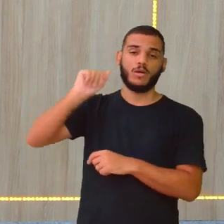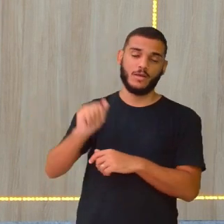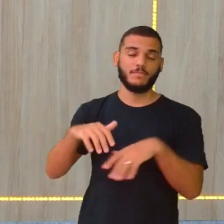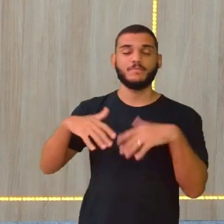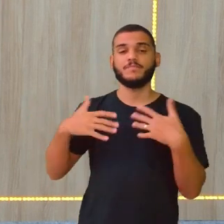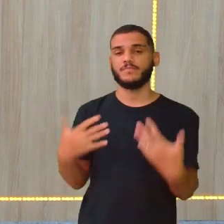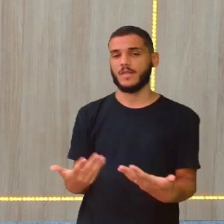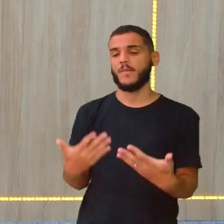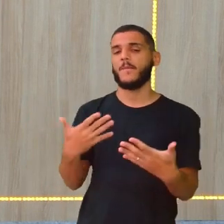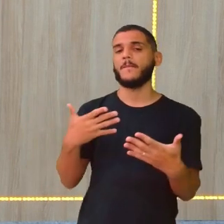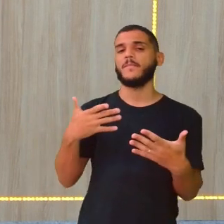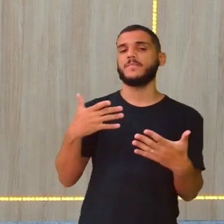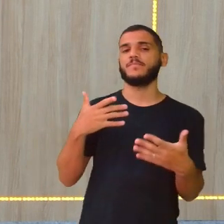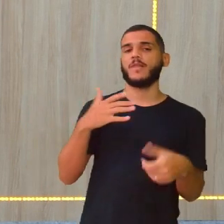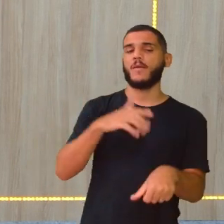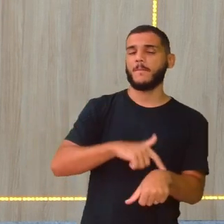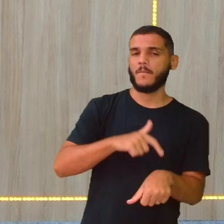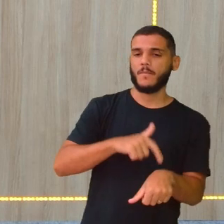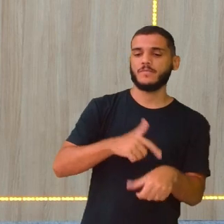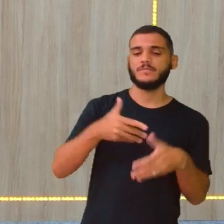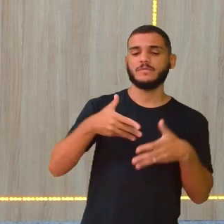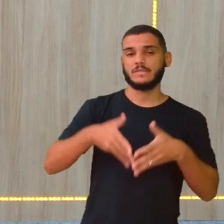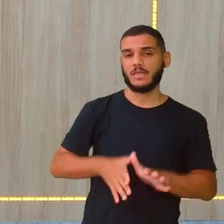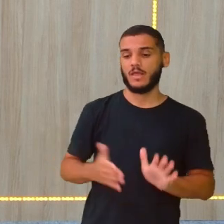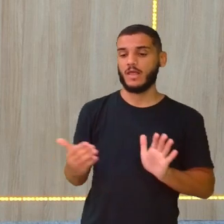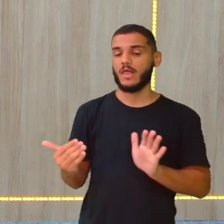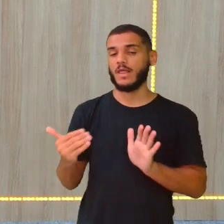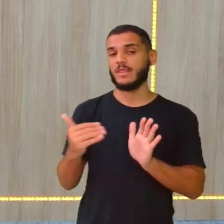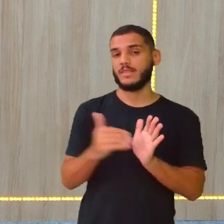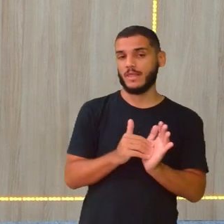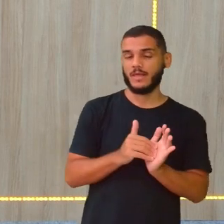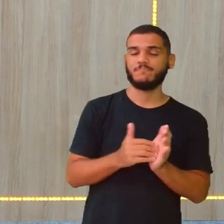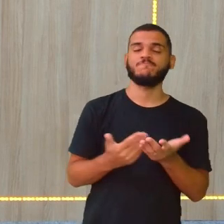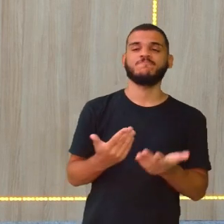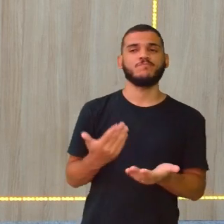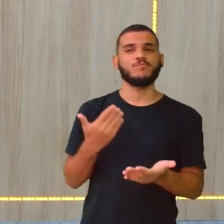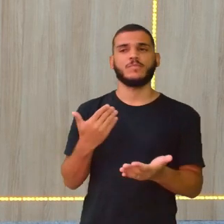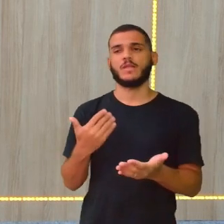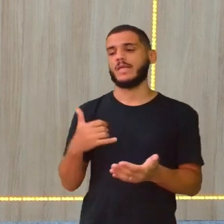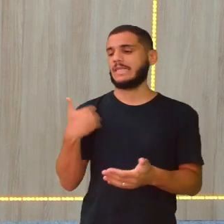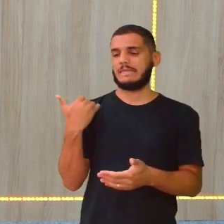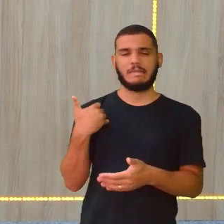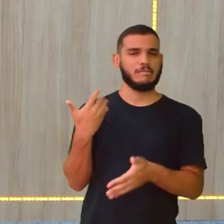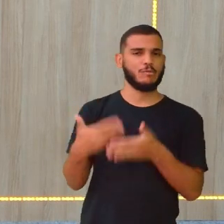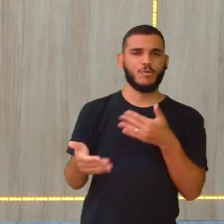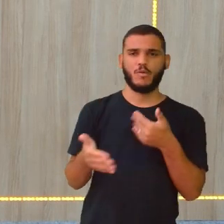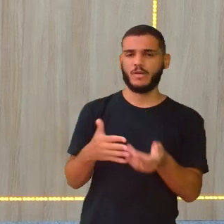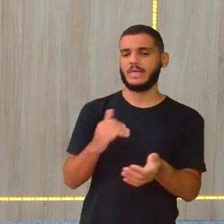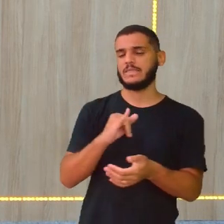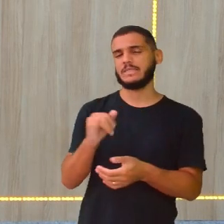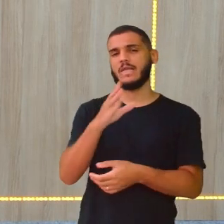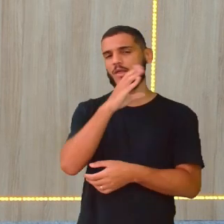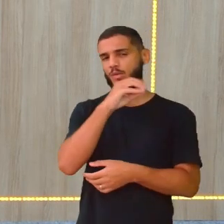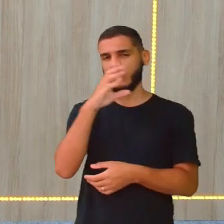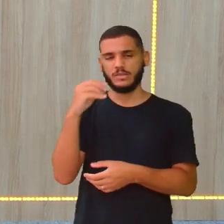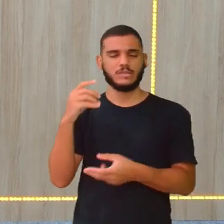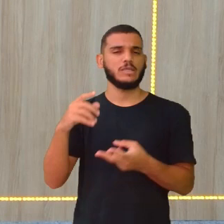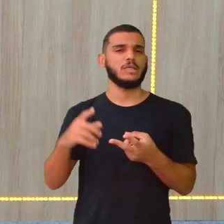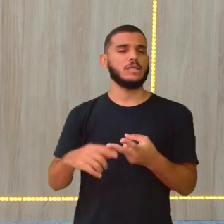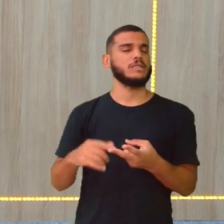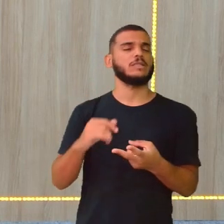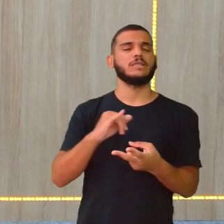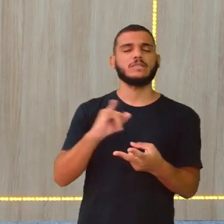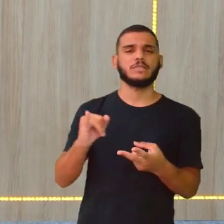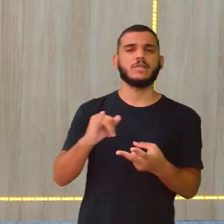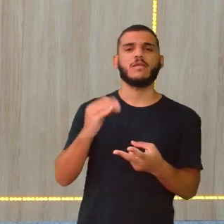do primeiro momento do nosso nascimento até hoje, independente da sua idade, não é? Se você é um pré-adolescente, uma